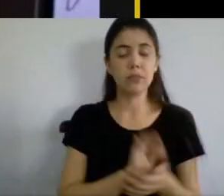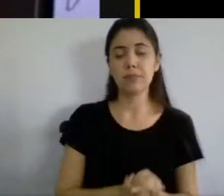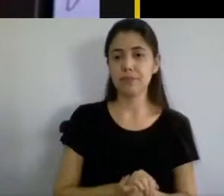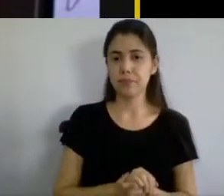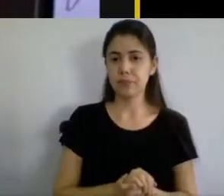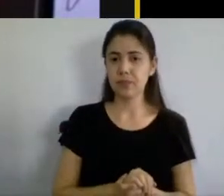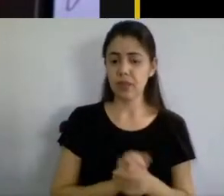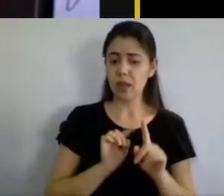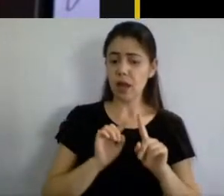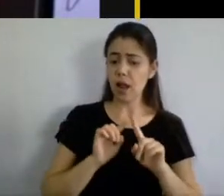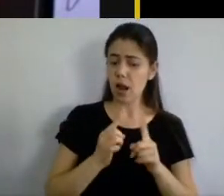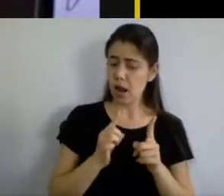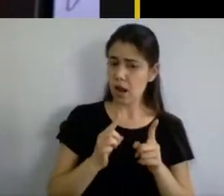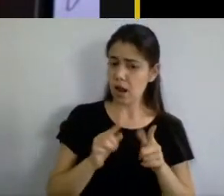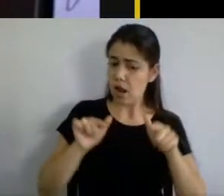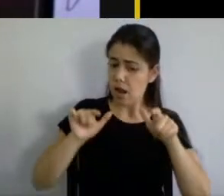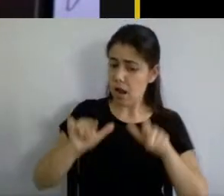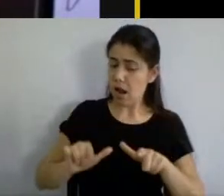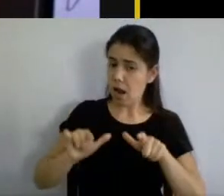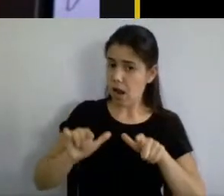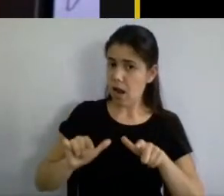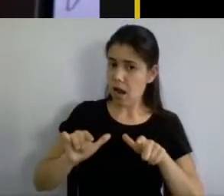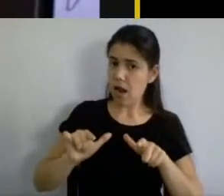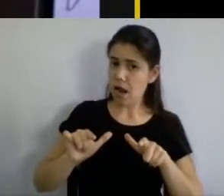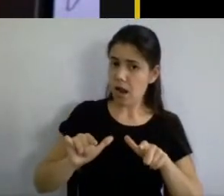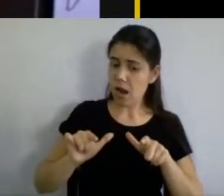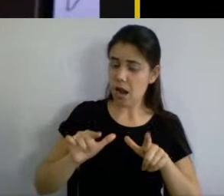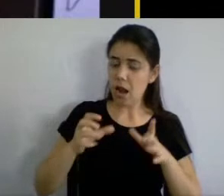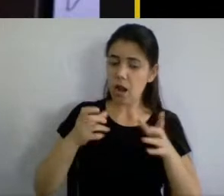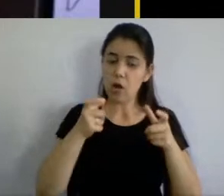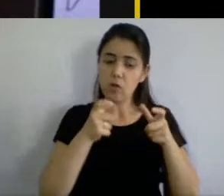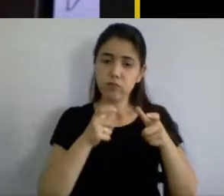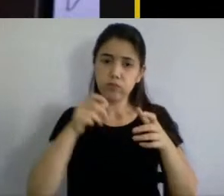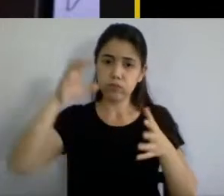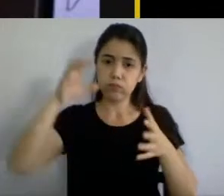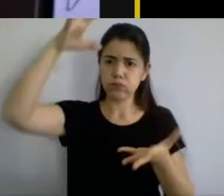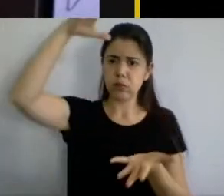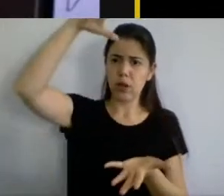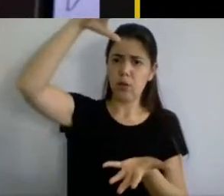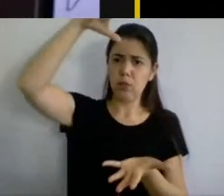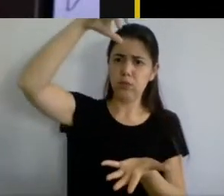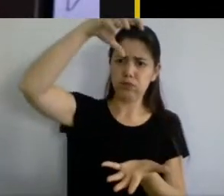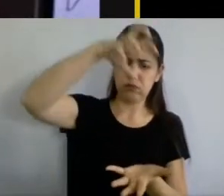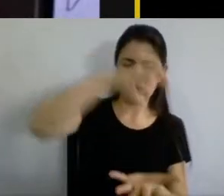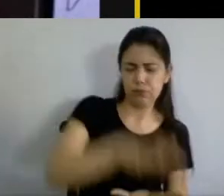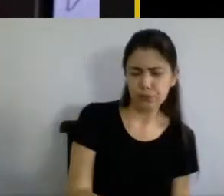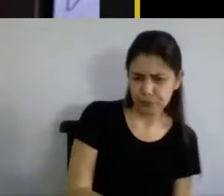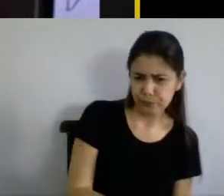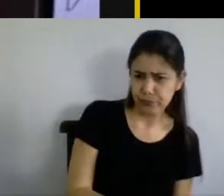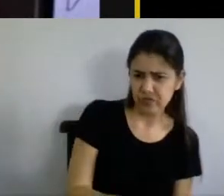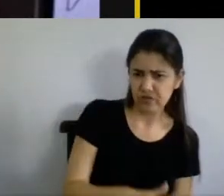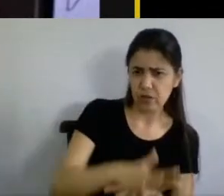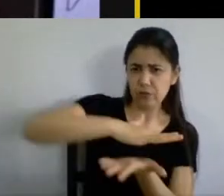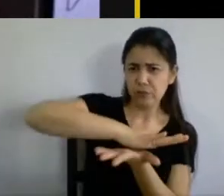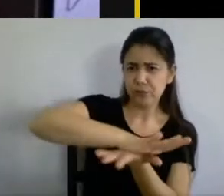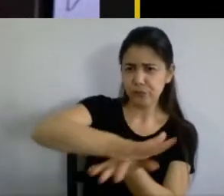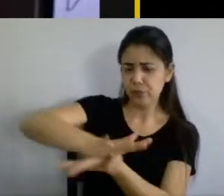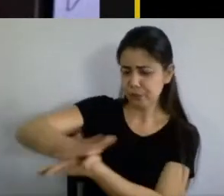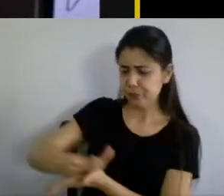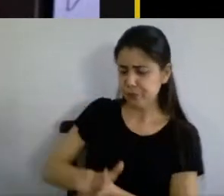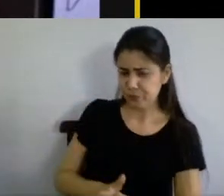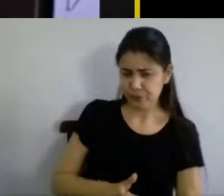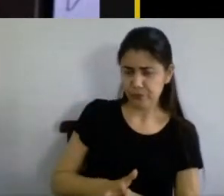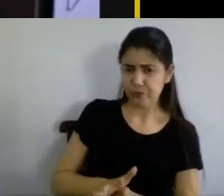desabou e o esmagou com seus convidados sob o peso do mármore. Como os parentes